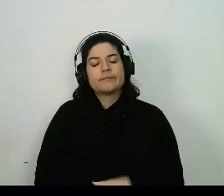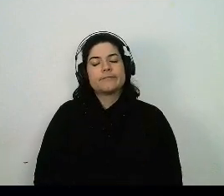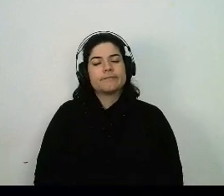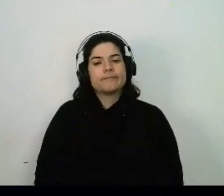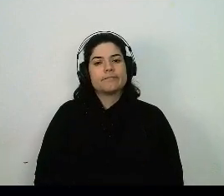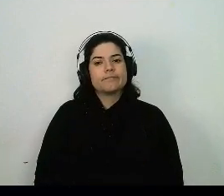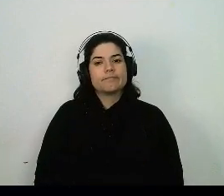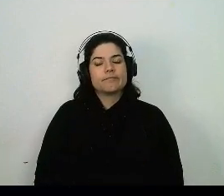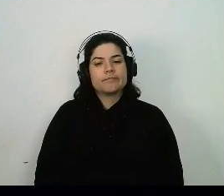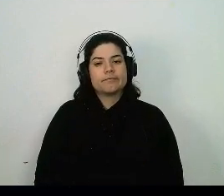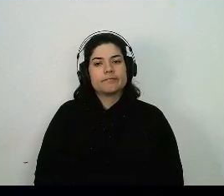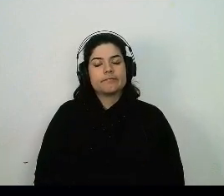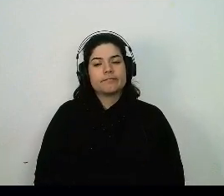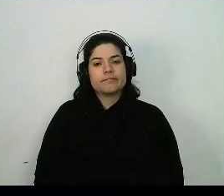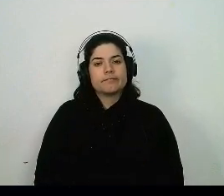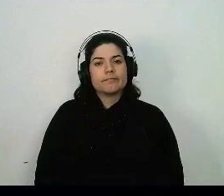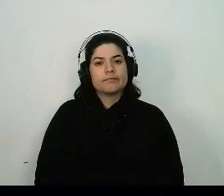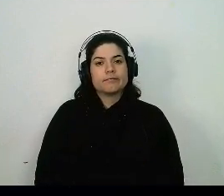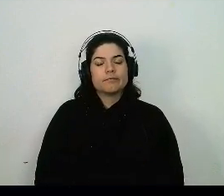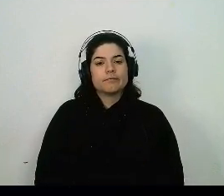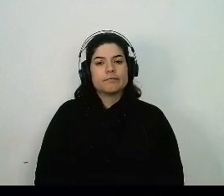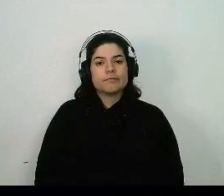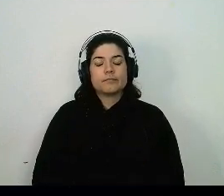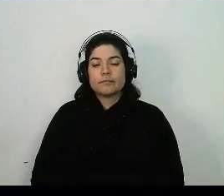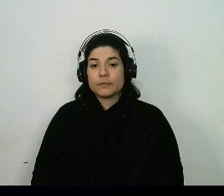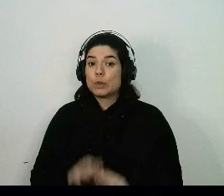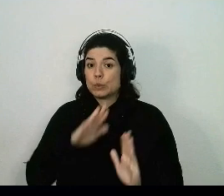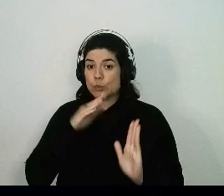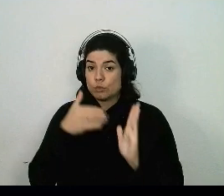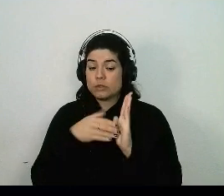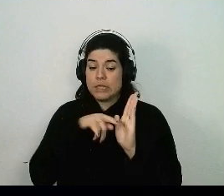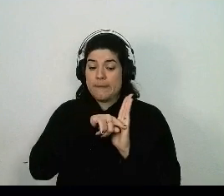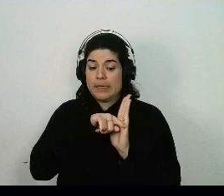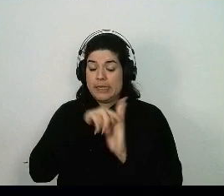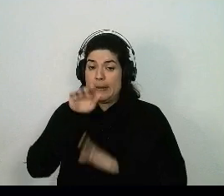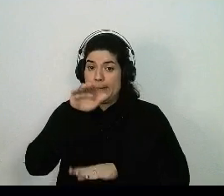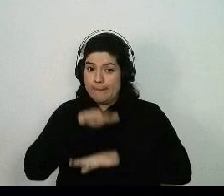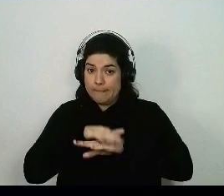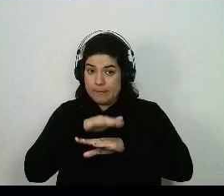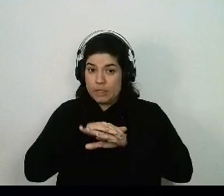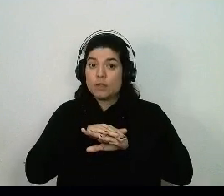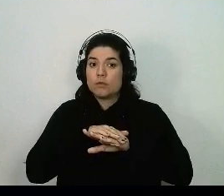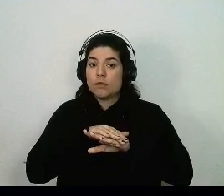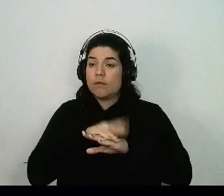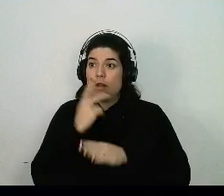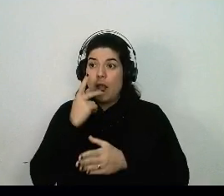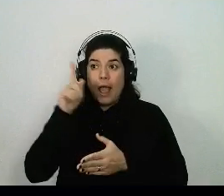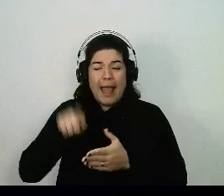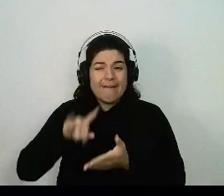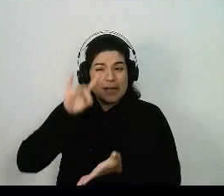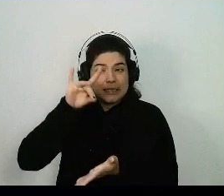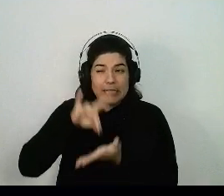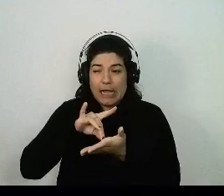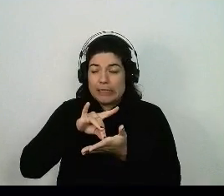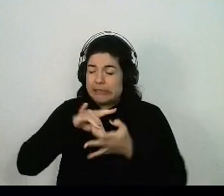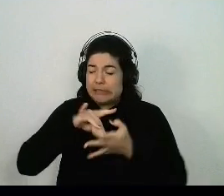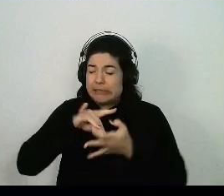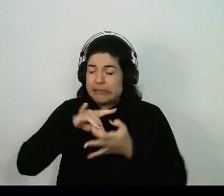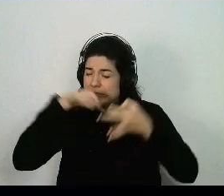tudo todas as pesquisas que a gente faz, a gente não pode assumir nada como verdade absoluta. Até